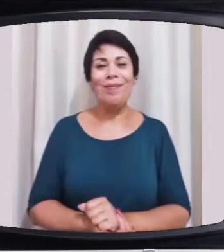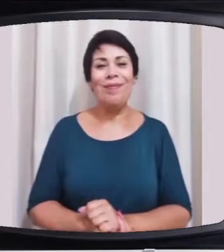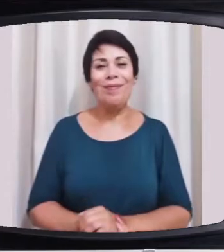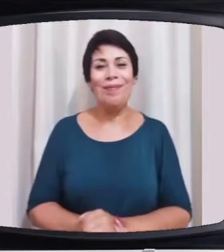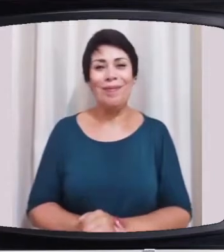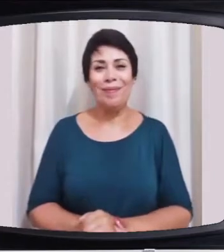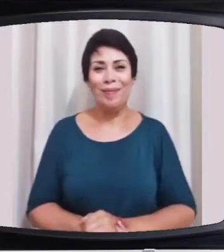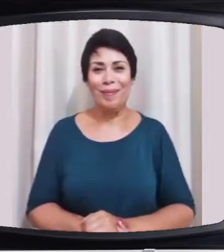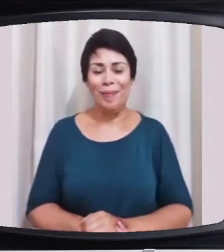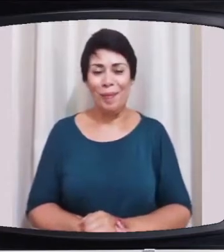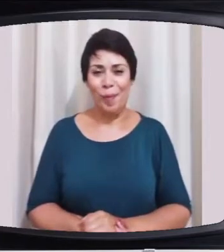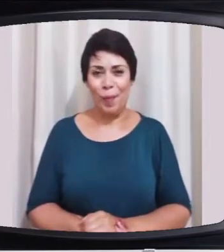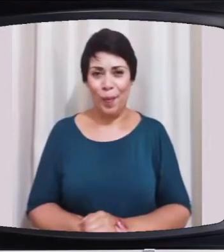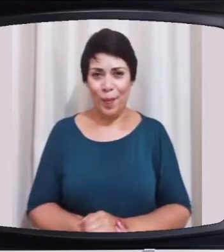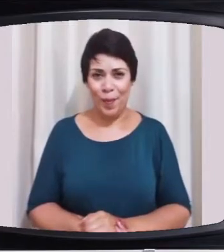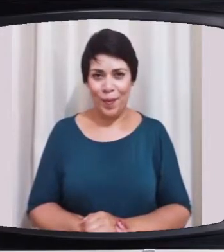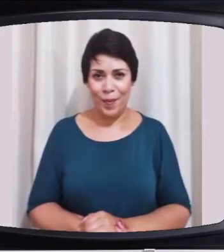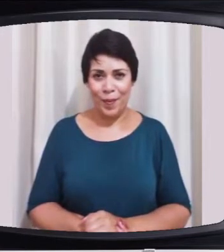vinheta, Fonseca!